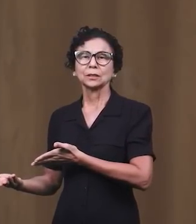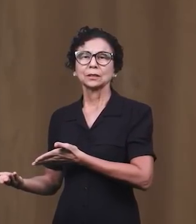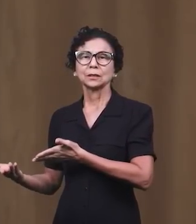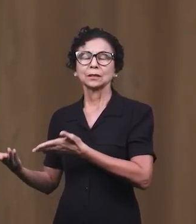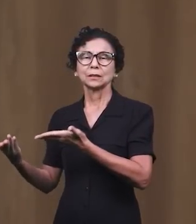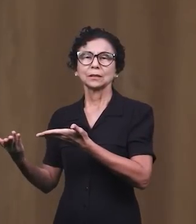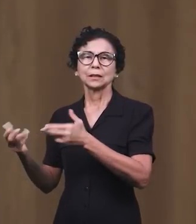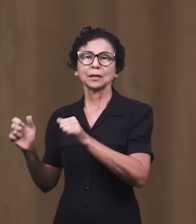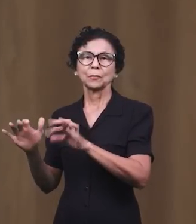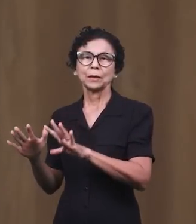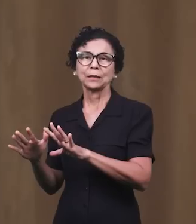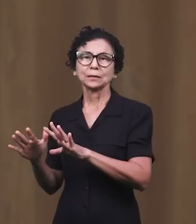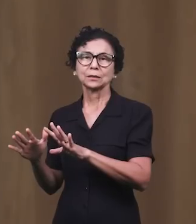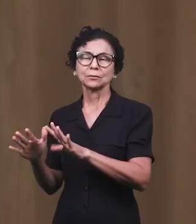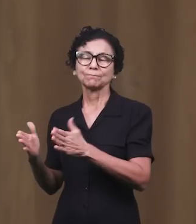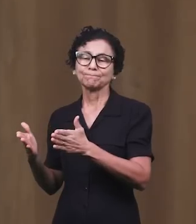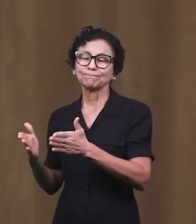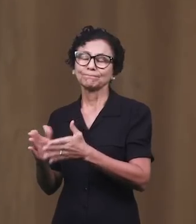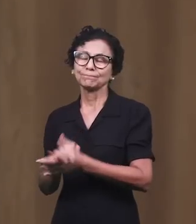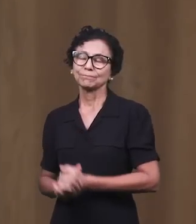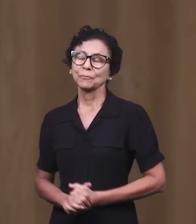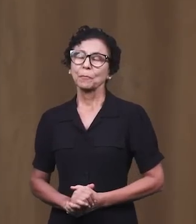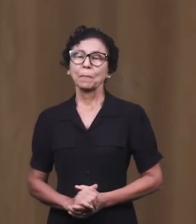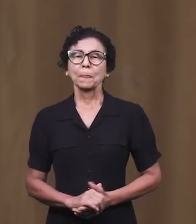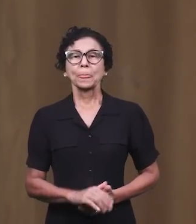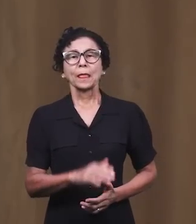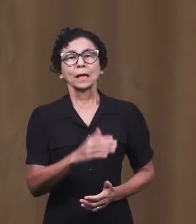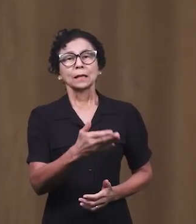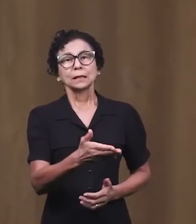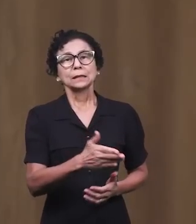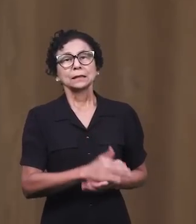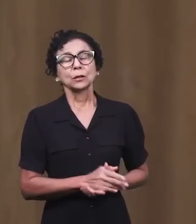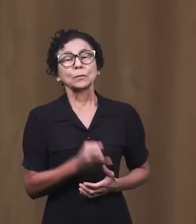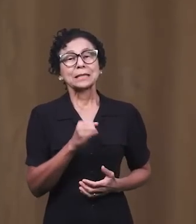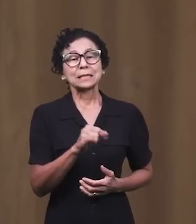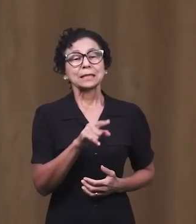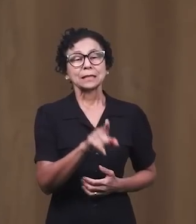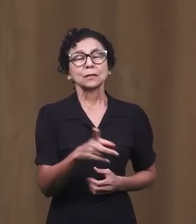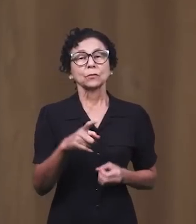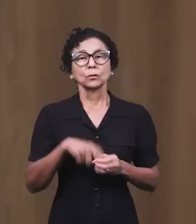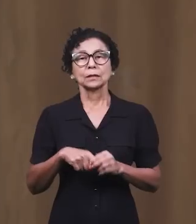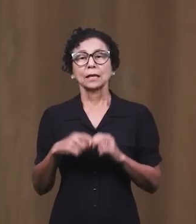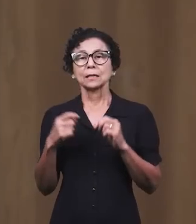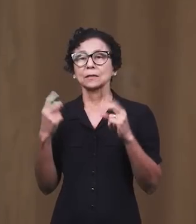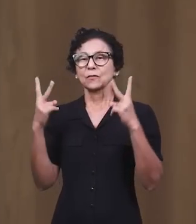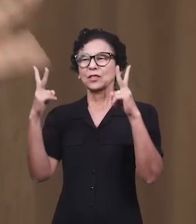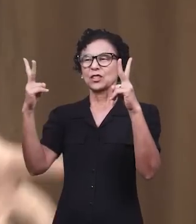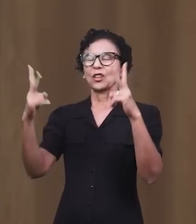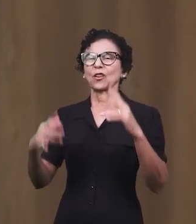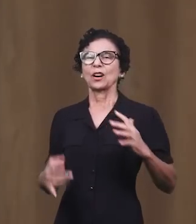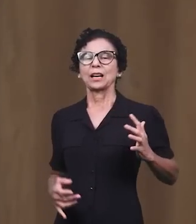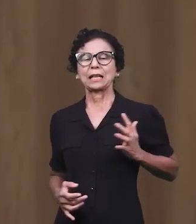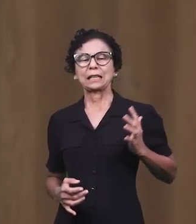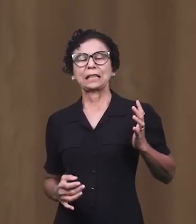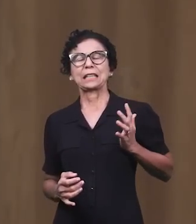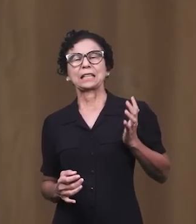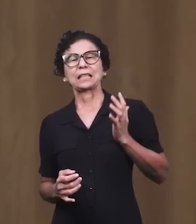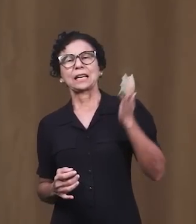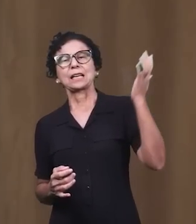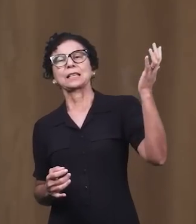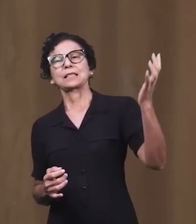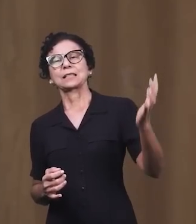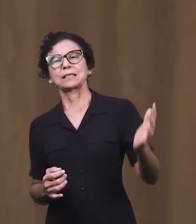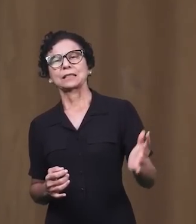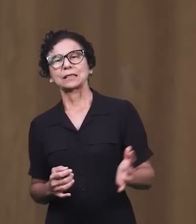lutou porque não era da vontade do Senhor, mas suponhamos que ele voltasse com a vitória nas mãos, com riquezas, com